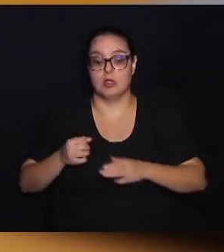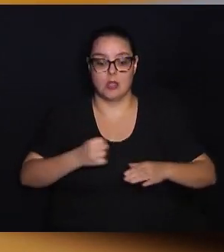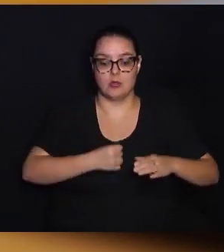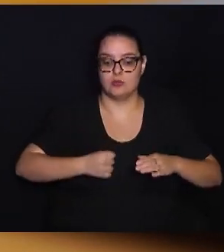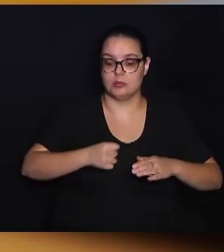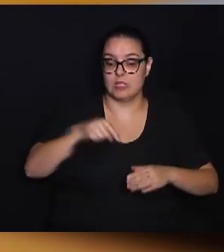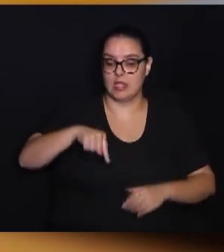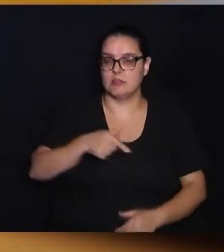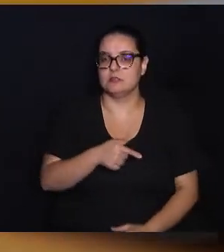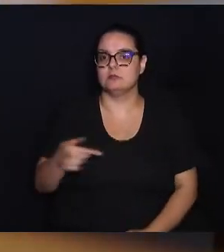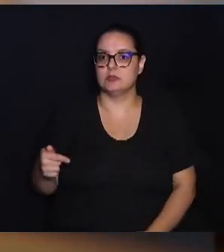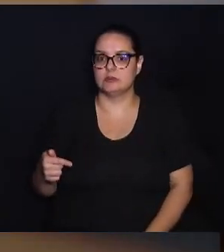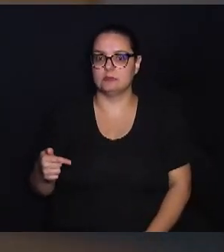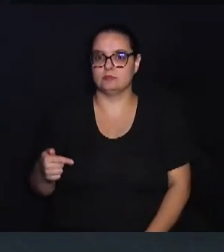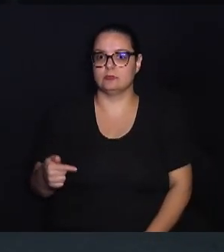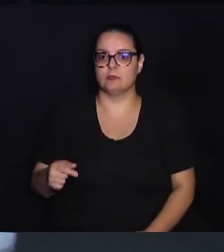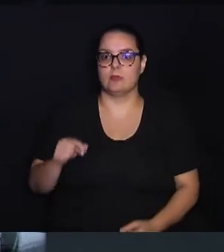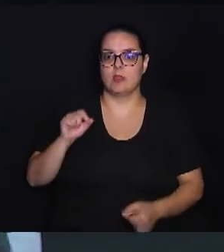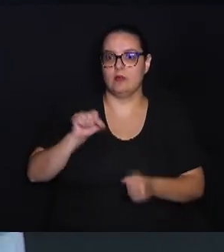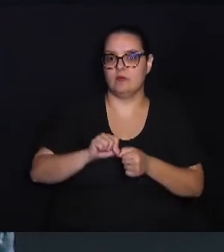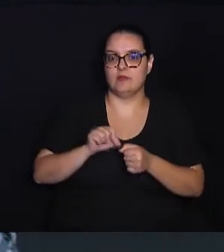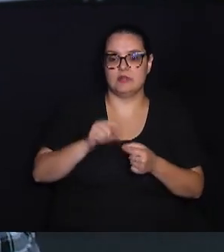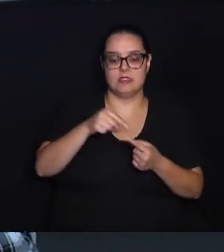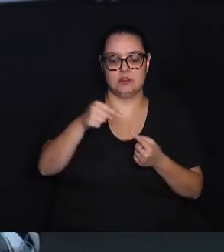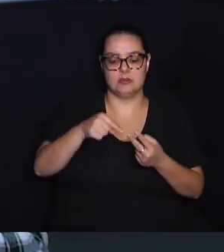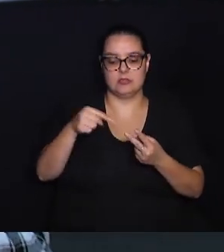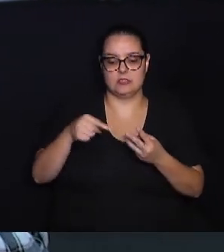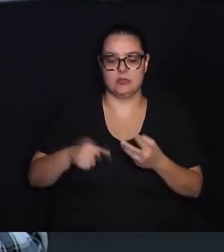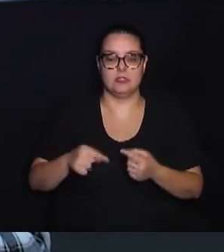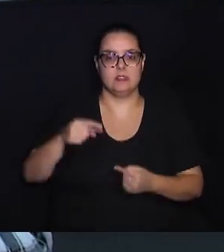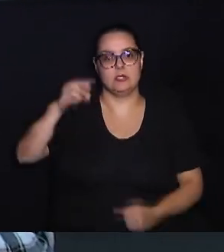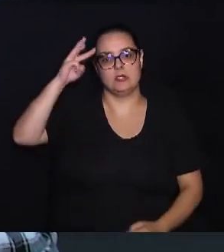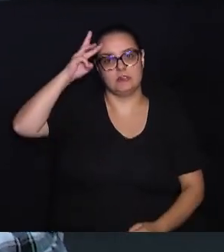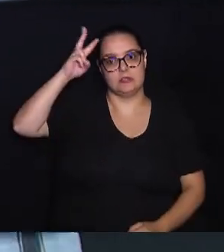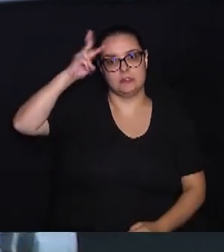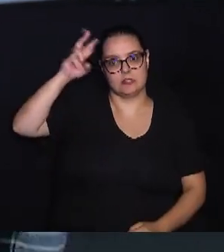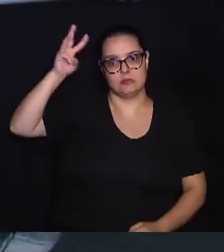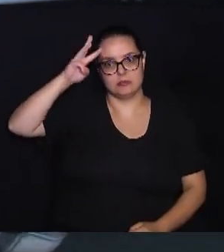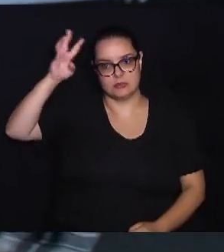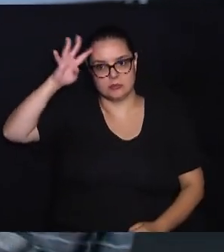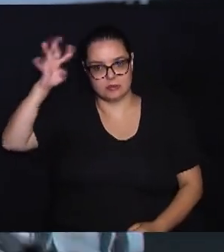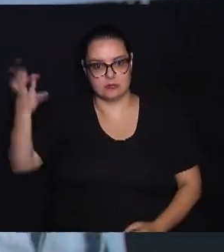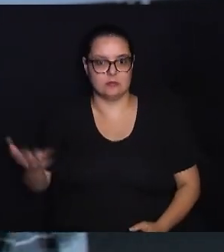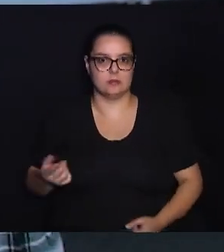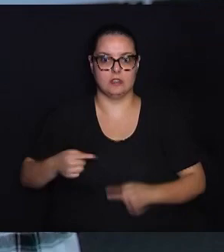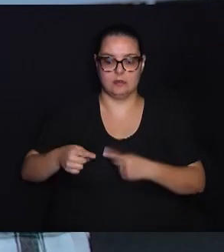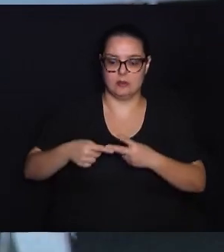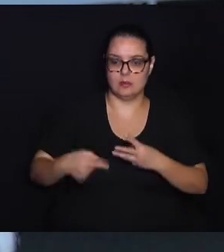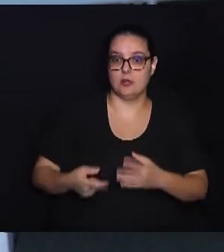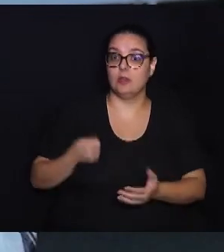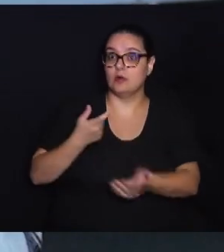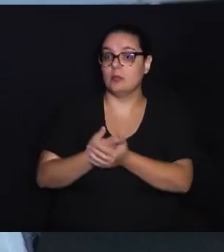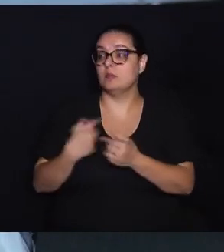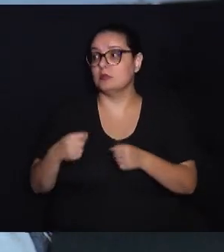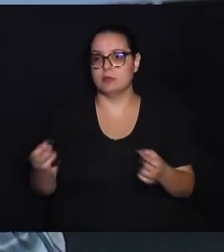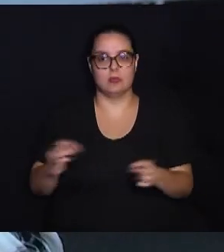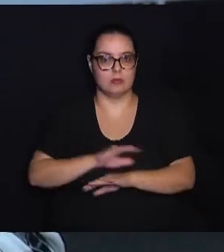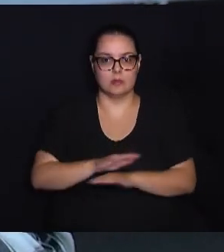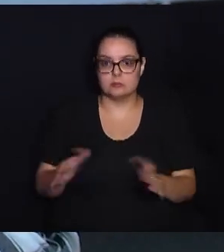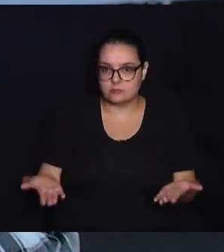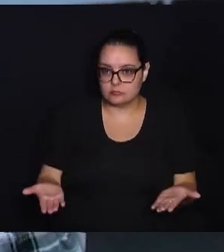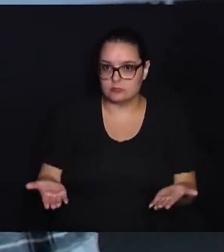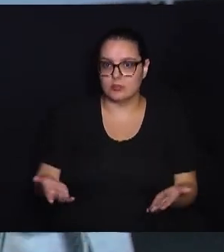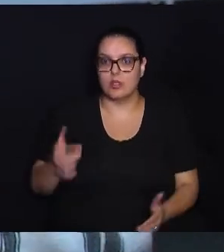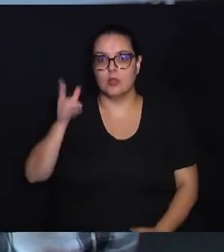na cozinha essa semana. Olha, vou fazer esse prato na segunda, na terça, na quarta. Repete, naturalmente, compra o que precisa e